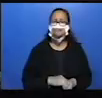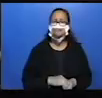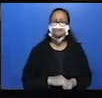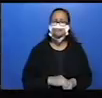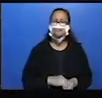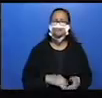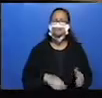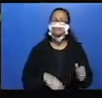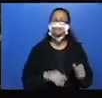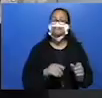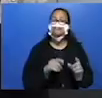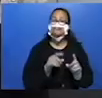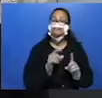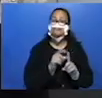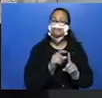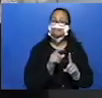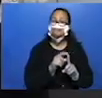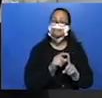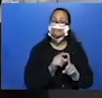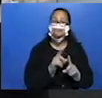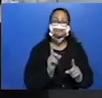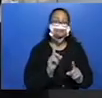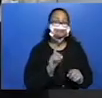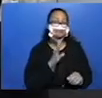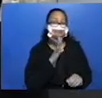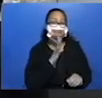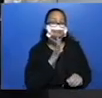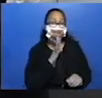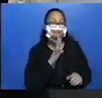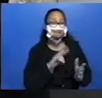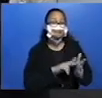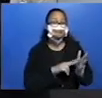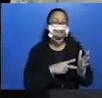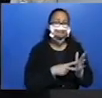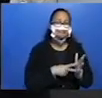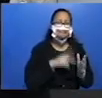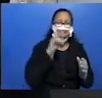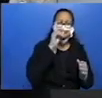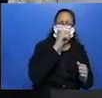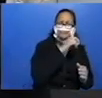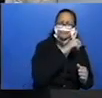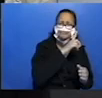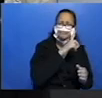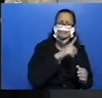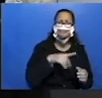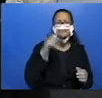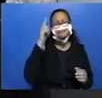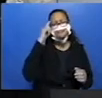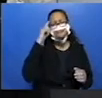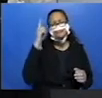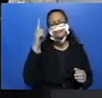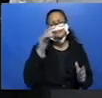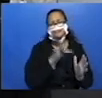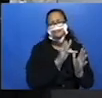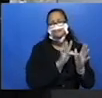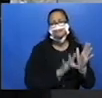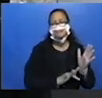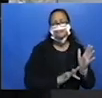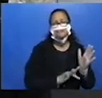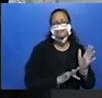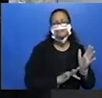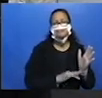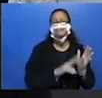são termos que, se você não conhece o significado, fica difícil você entender o texto. Então, dê uma atenção, por favor,